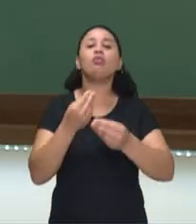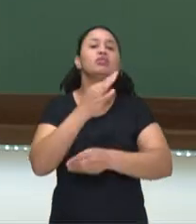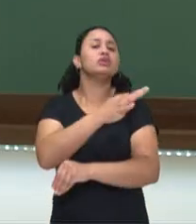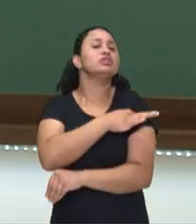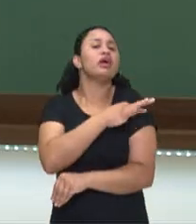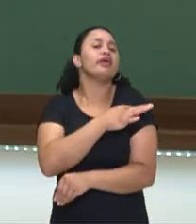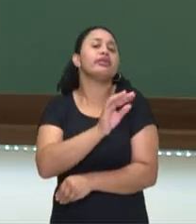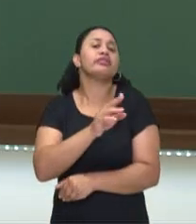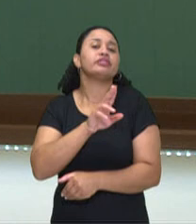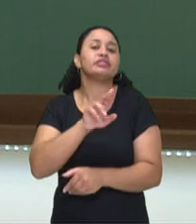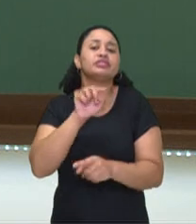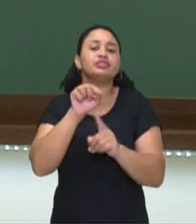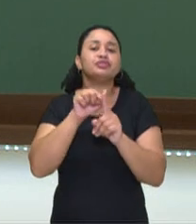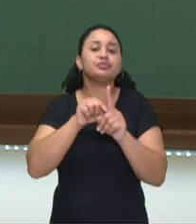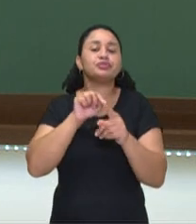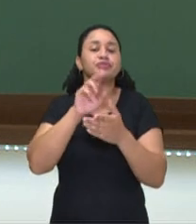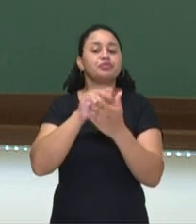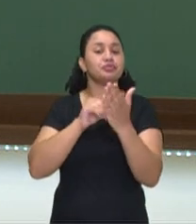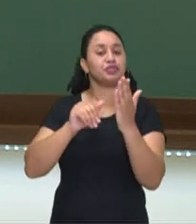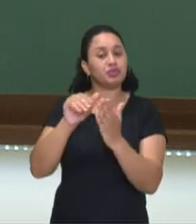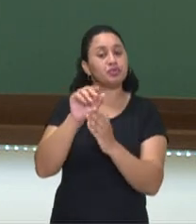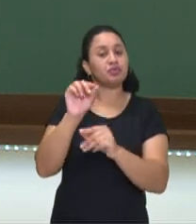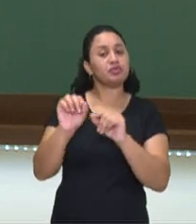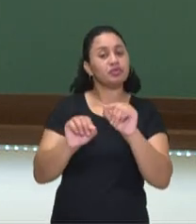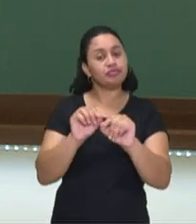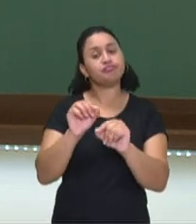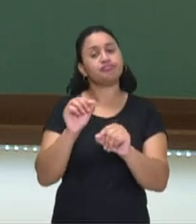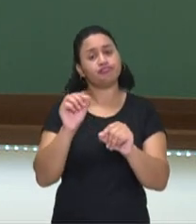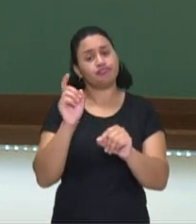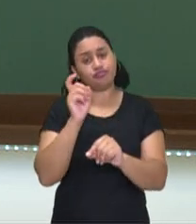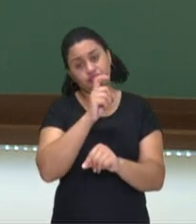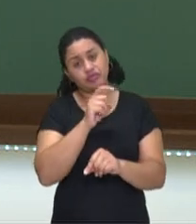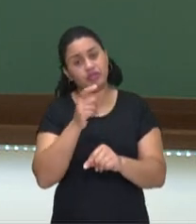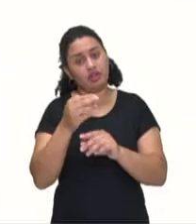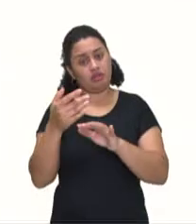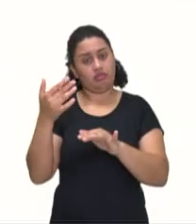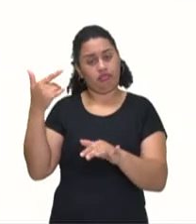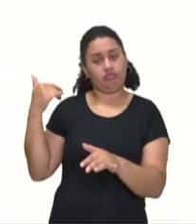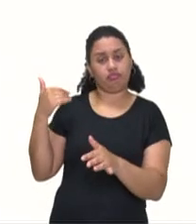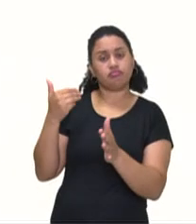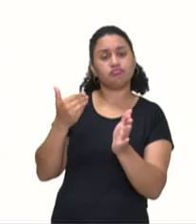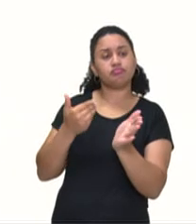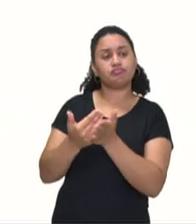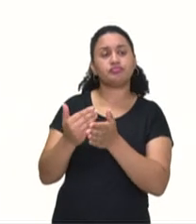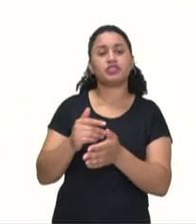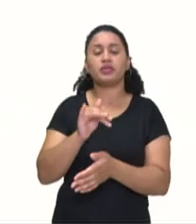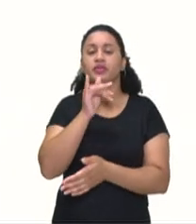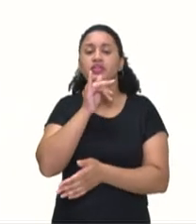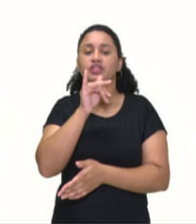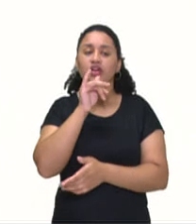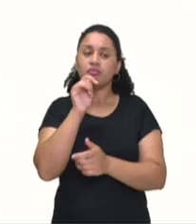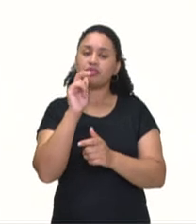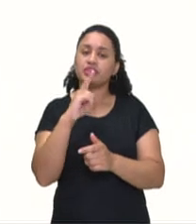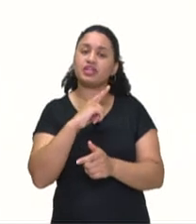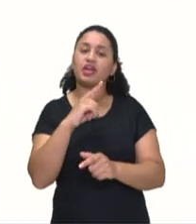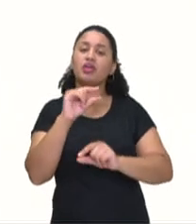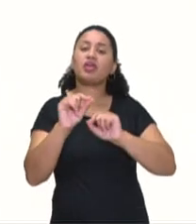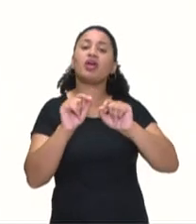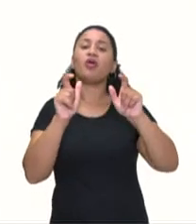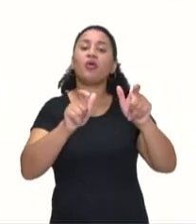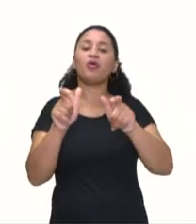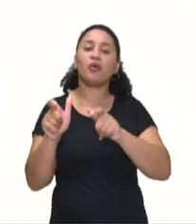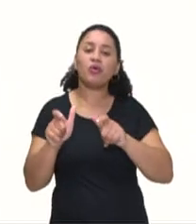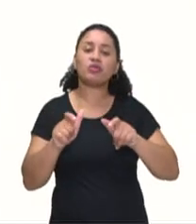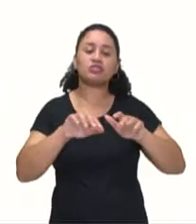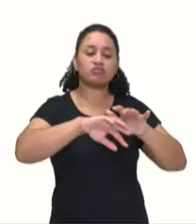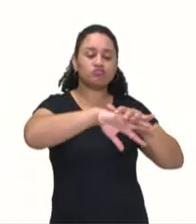de pintura, elas eram um pouco complexas, né, para aquele tempo. Um exemplo pode ser encontrado nas pinturas